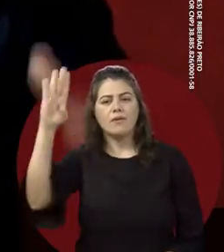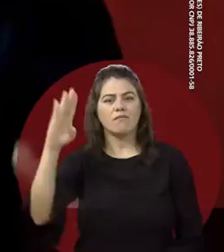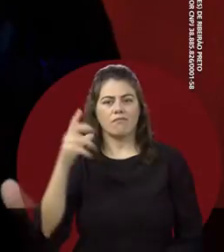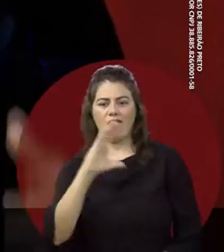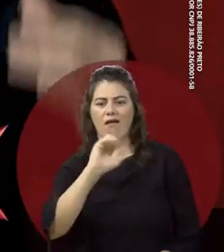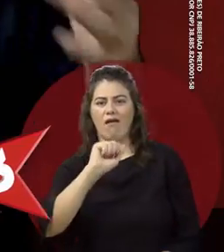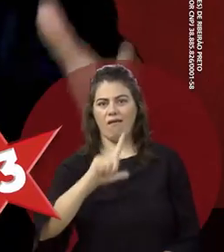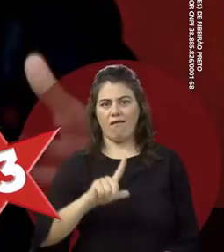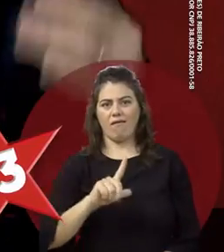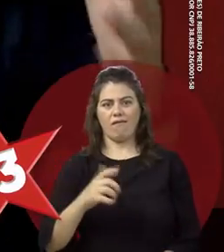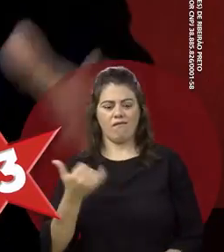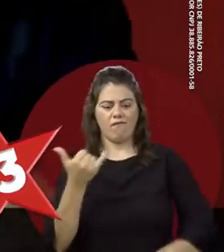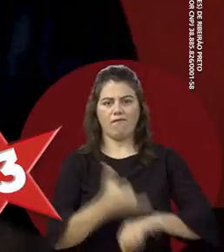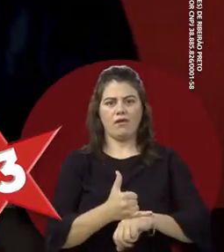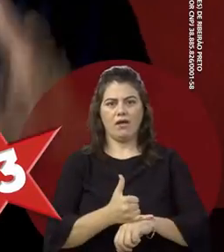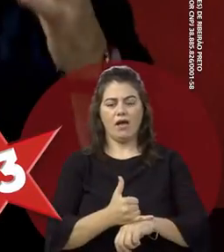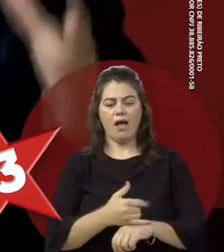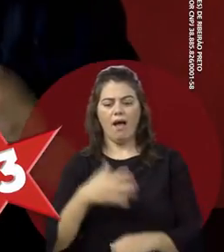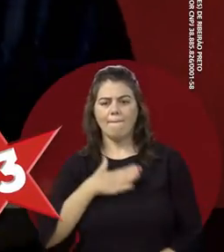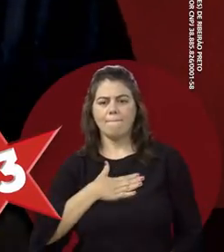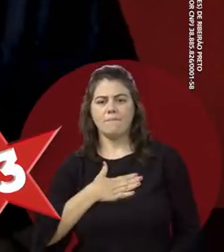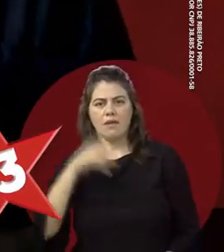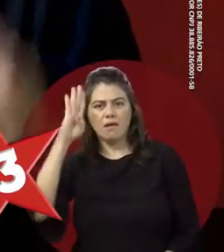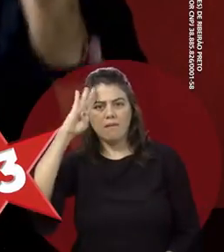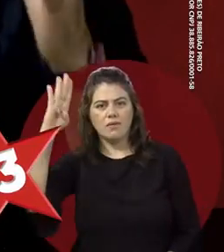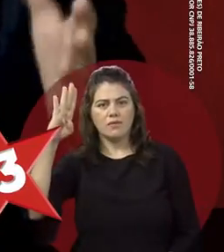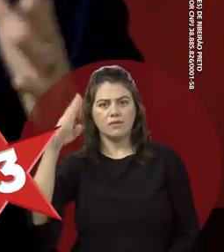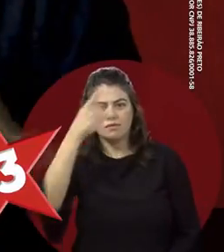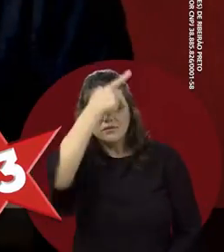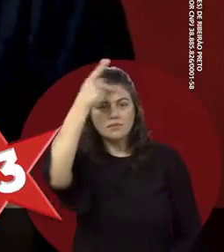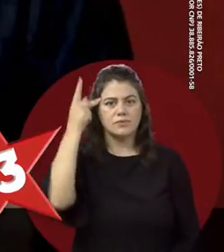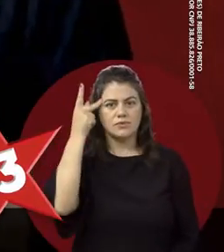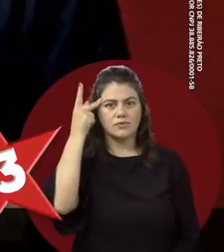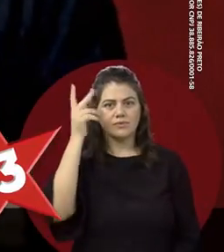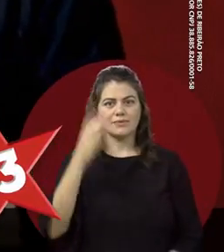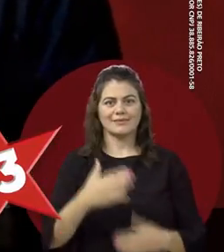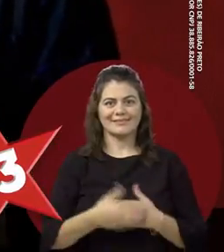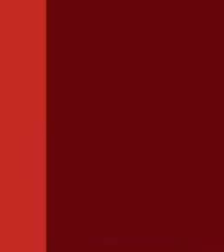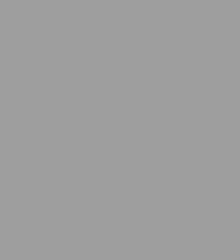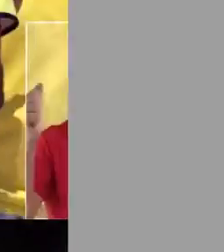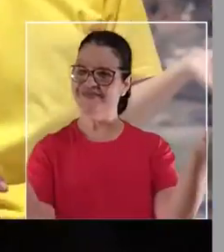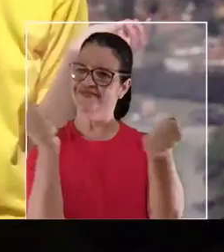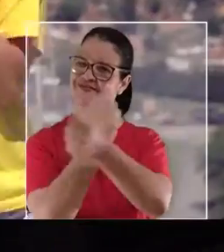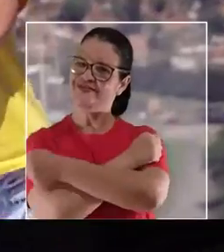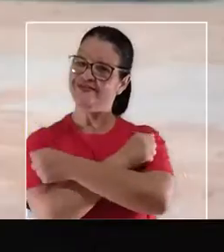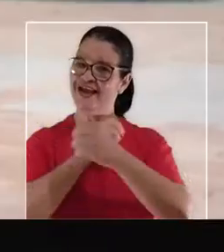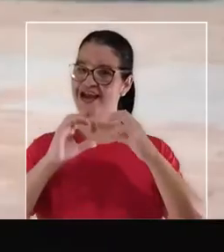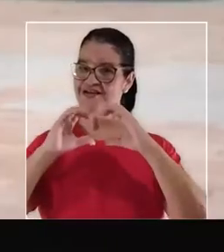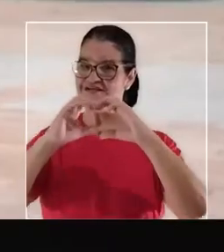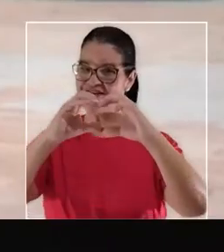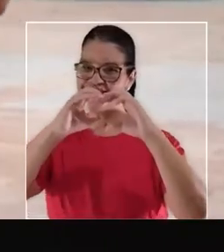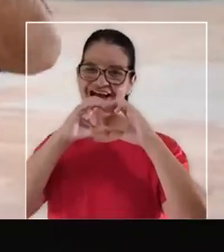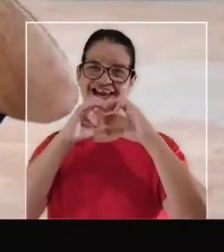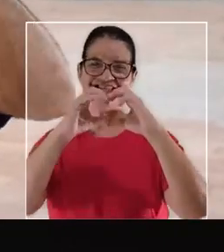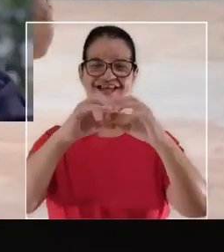minha prioridade não é a Cal o ferro e cimento a minha prioridade são as pessoas e